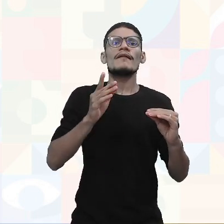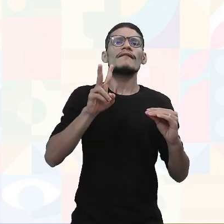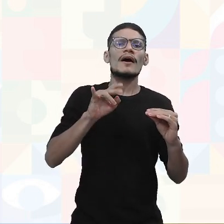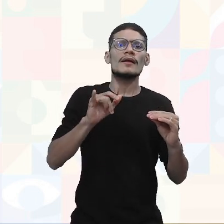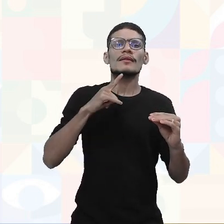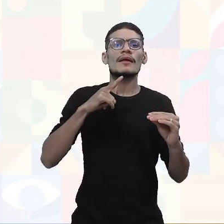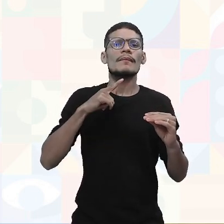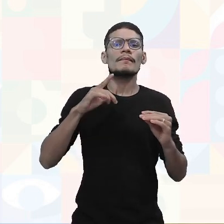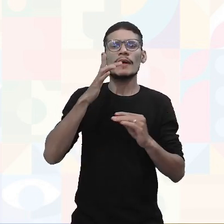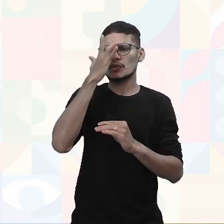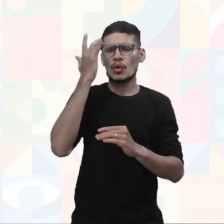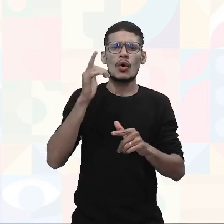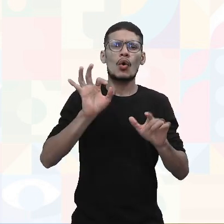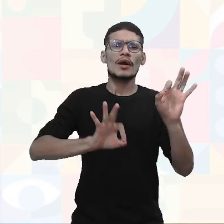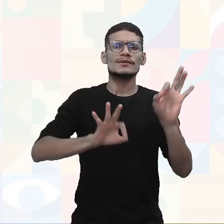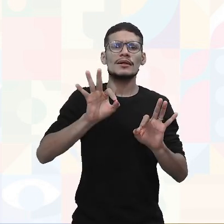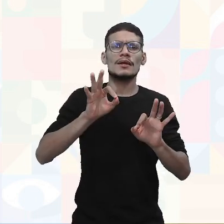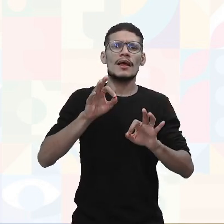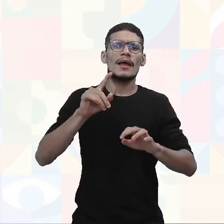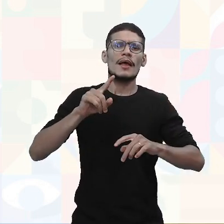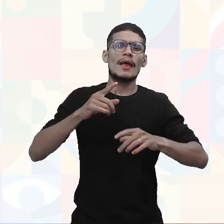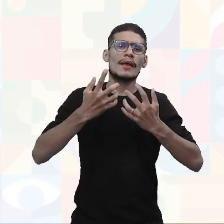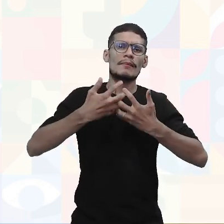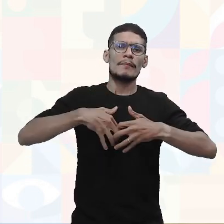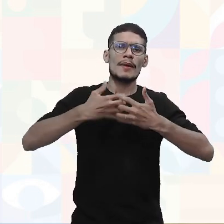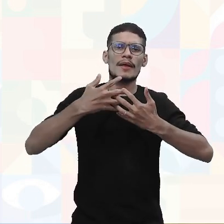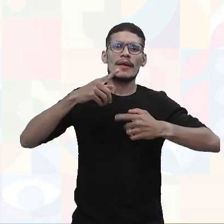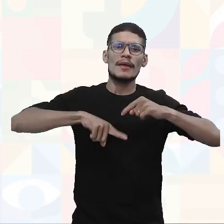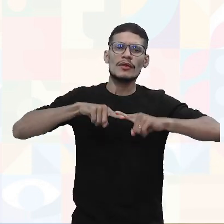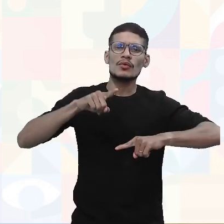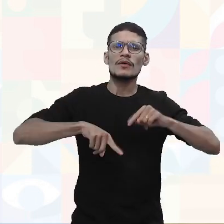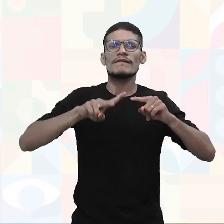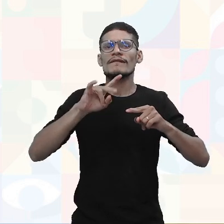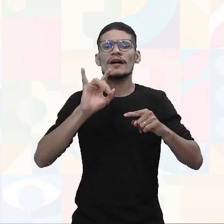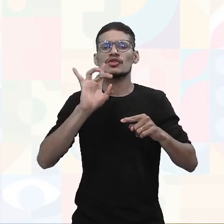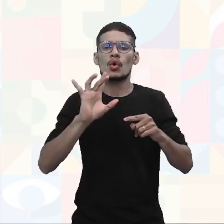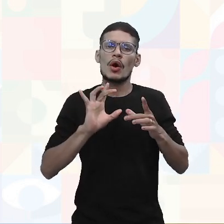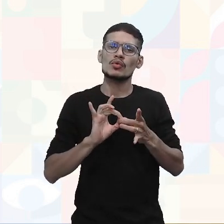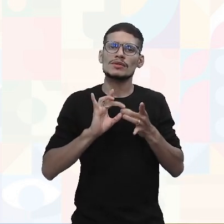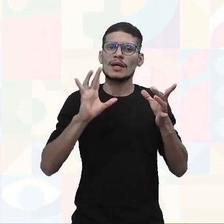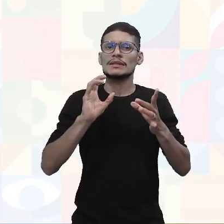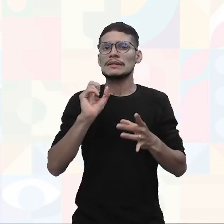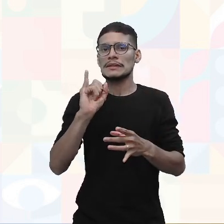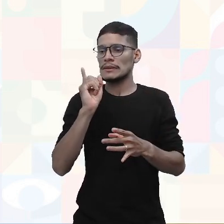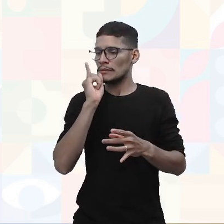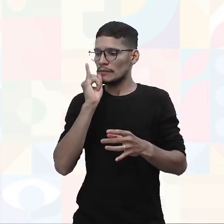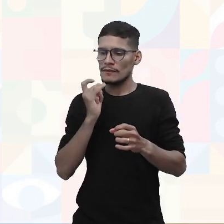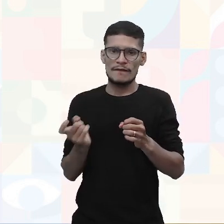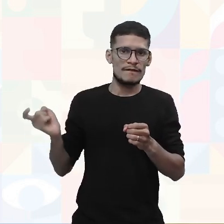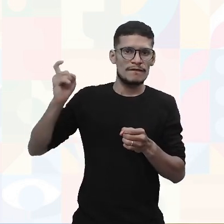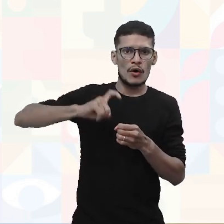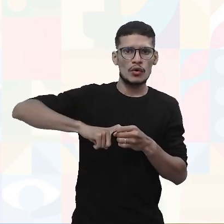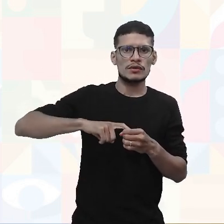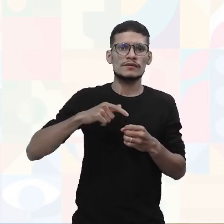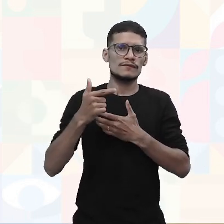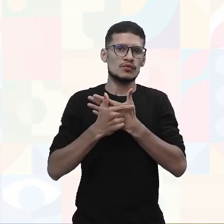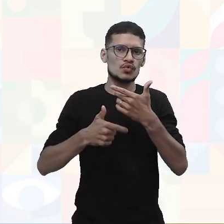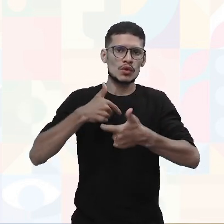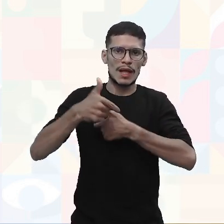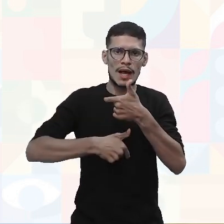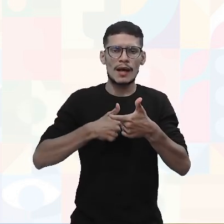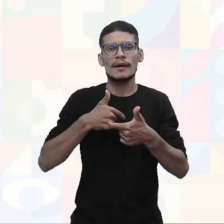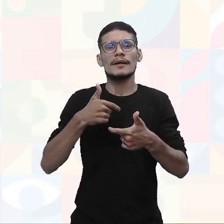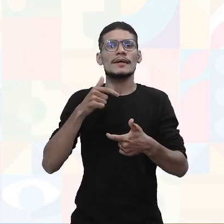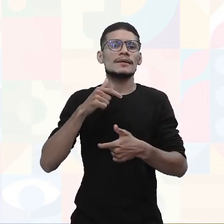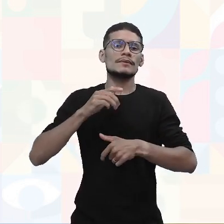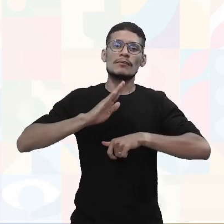mexendo naquele equipamento, então isso aí só vai poder ser liberada, né, autorização para que volte a funcional que seja restabelecida a energia a